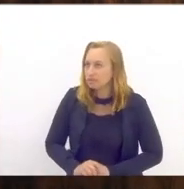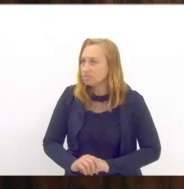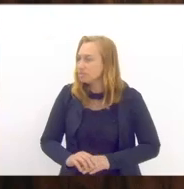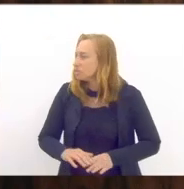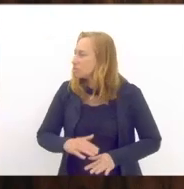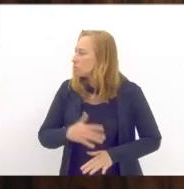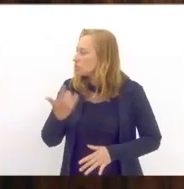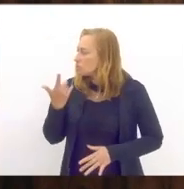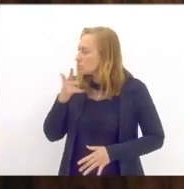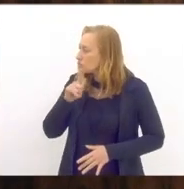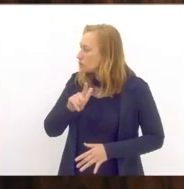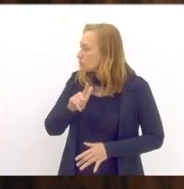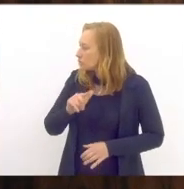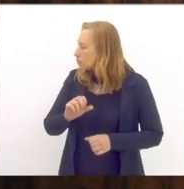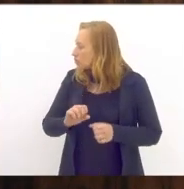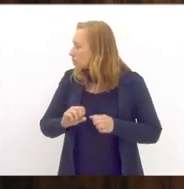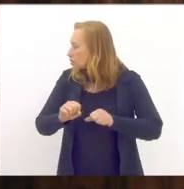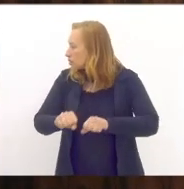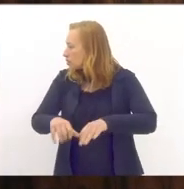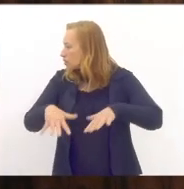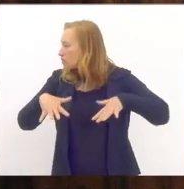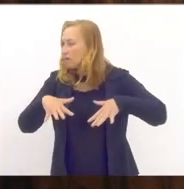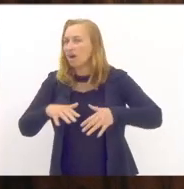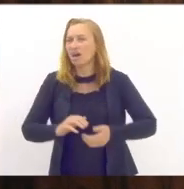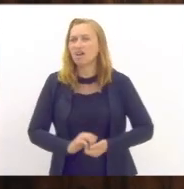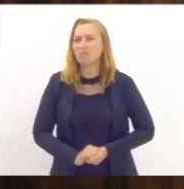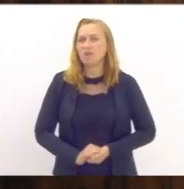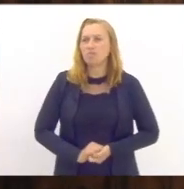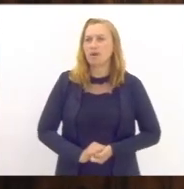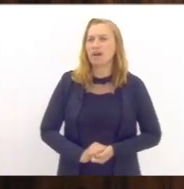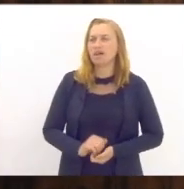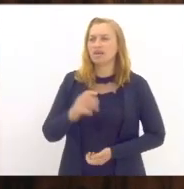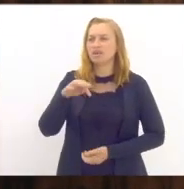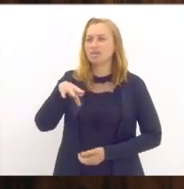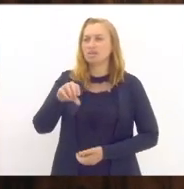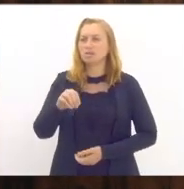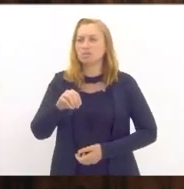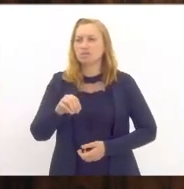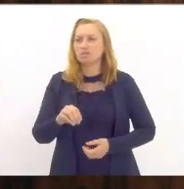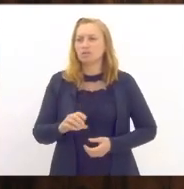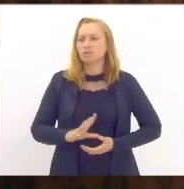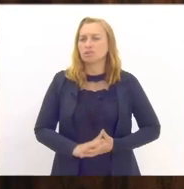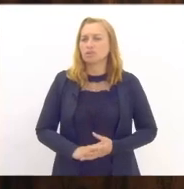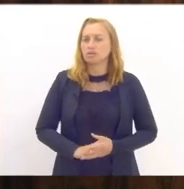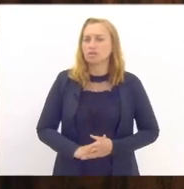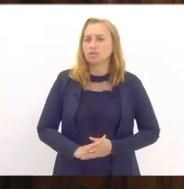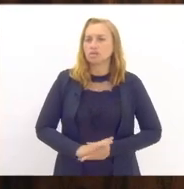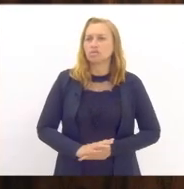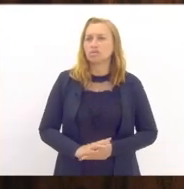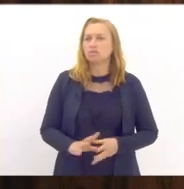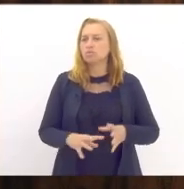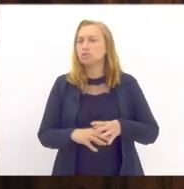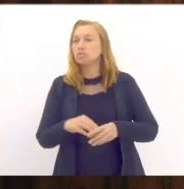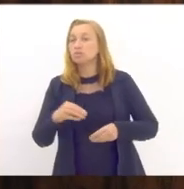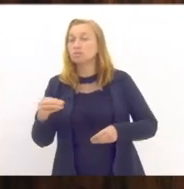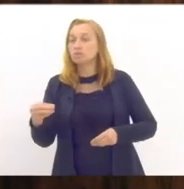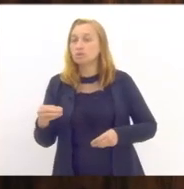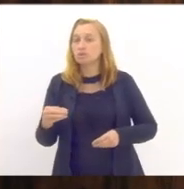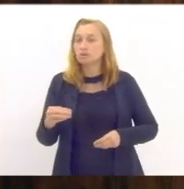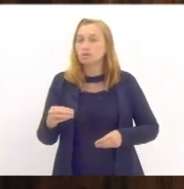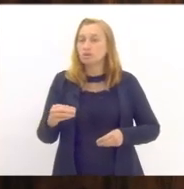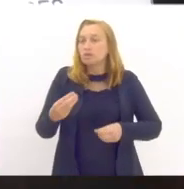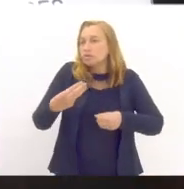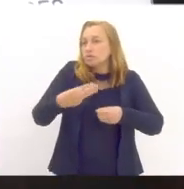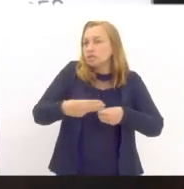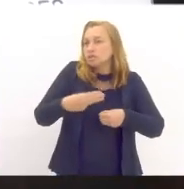esse plenário Antônio Sá, desaparecido... do